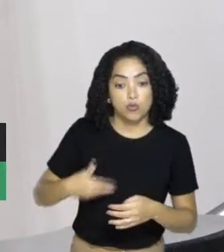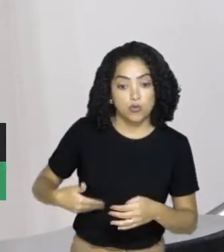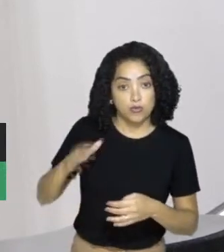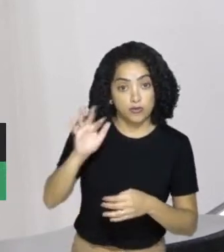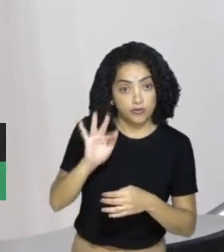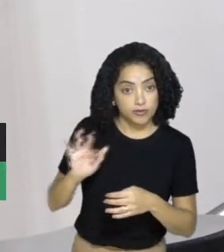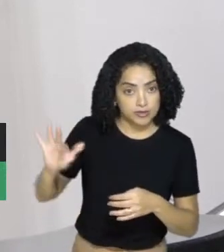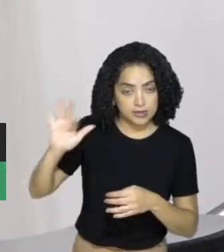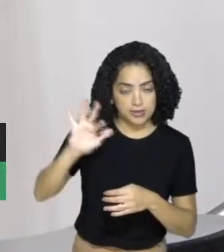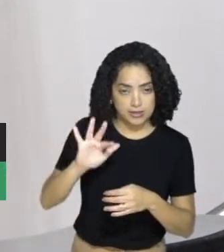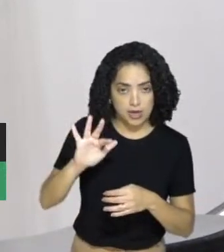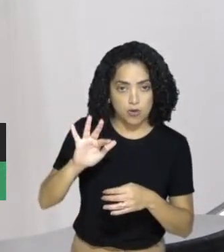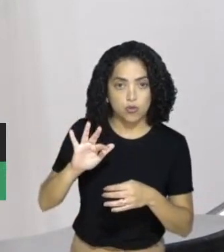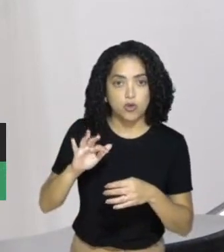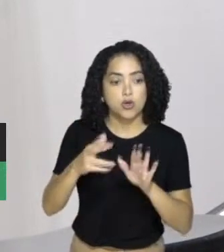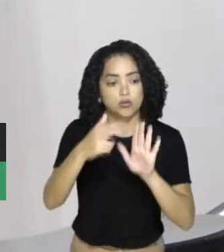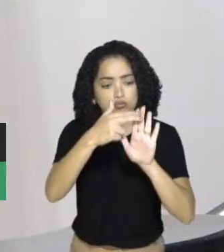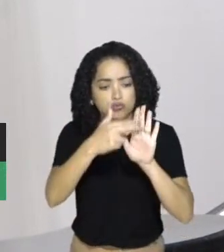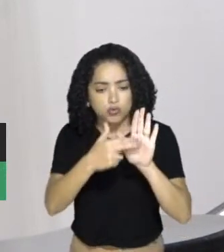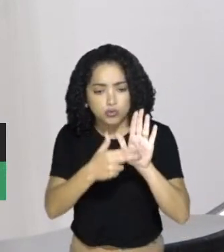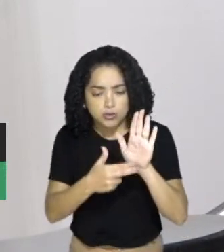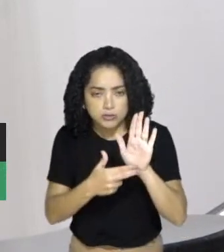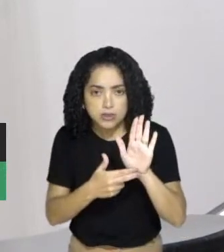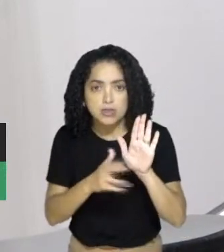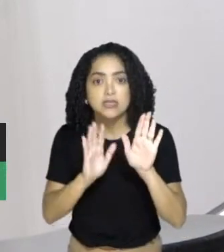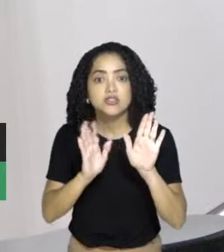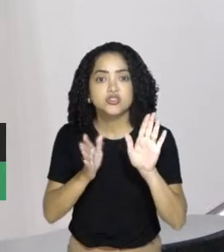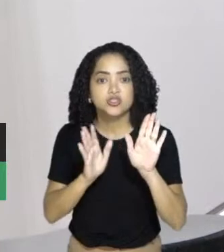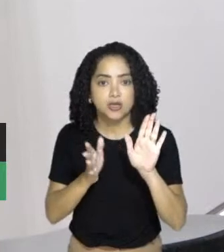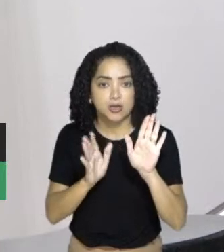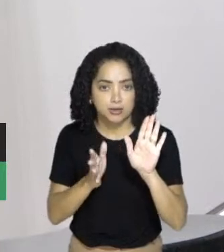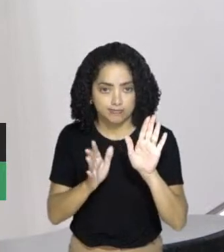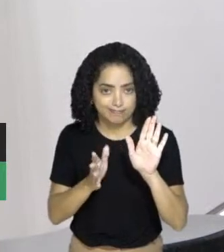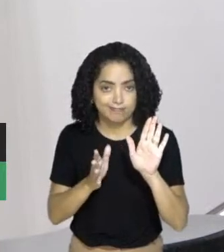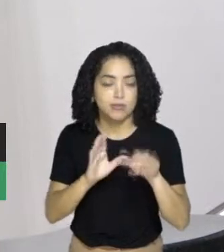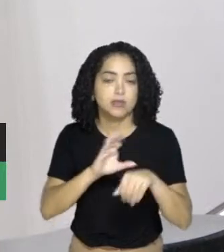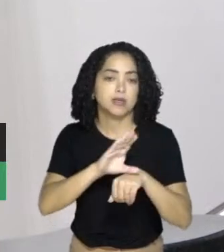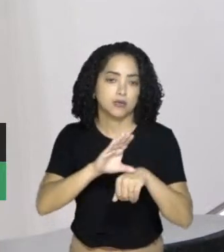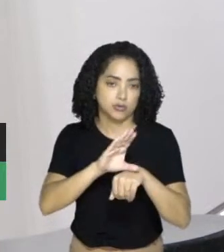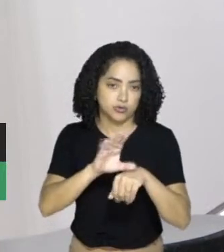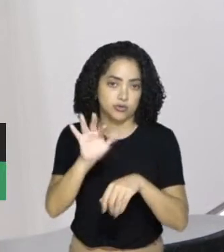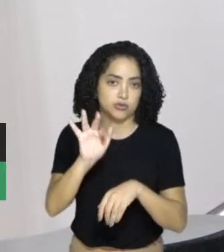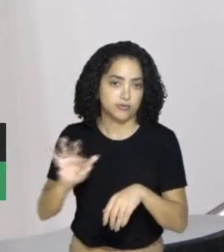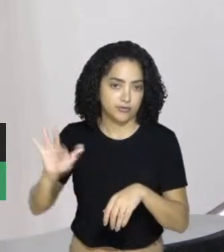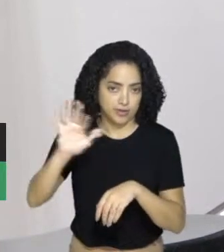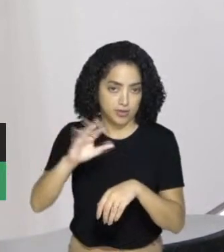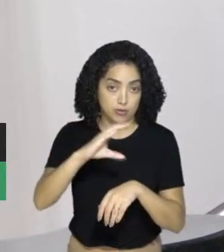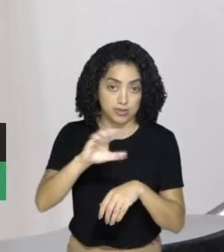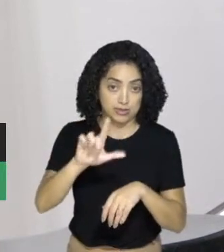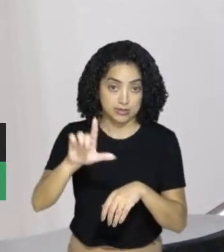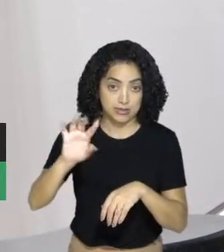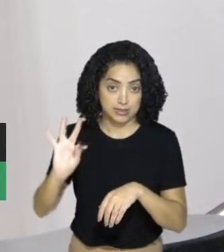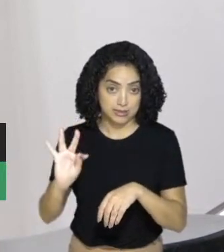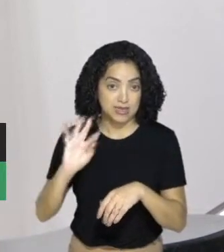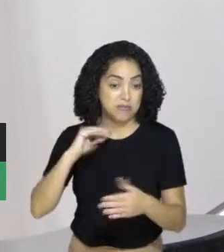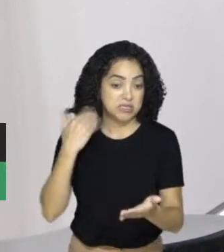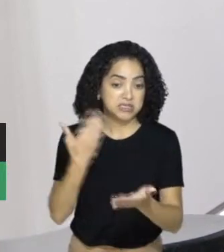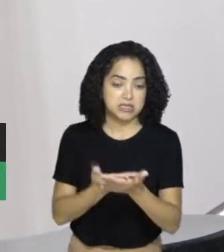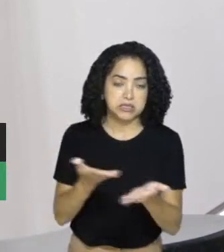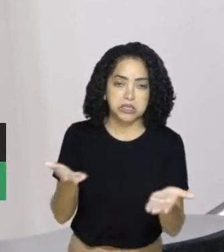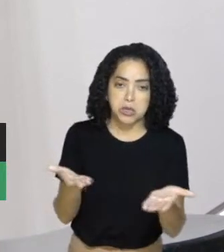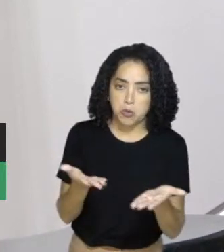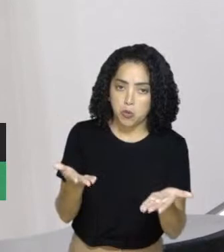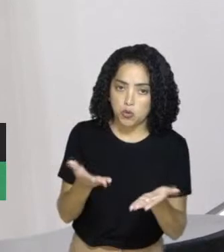queremos com essas medidas fazer valer o que já está na Constituição Federal e na CLT, mas até hoje nossa